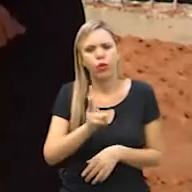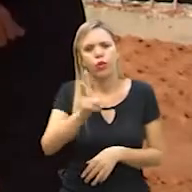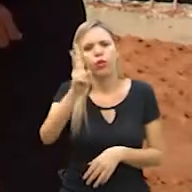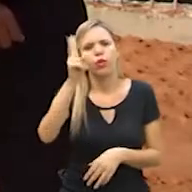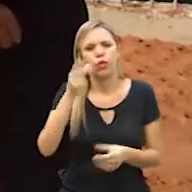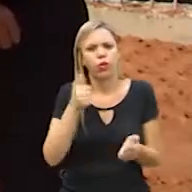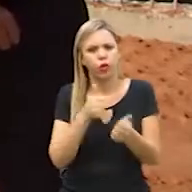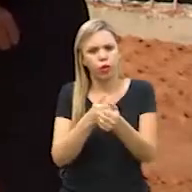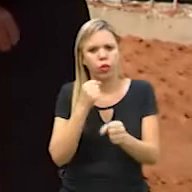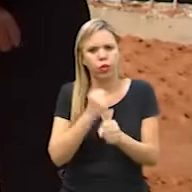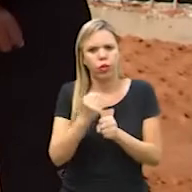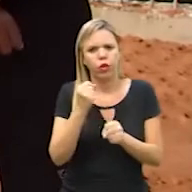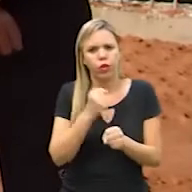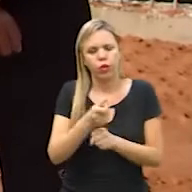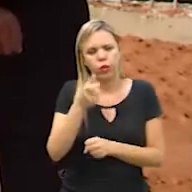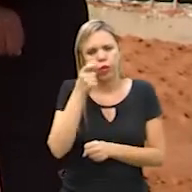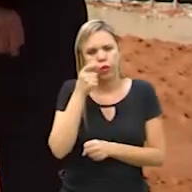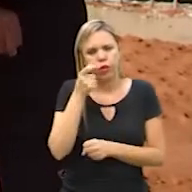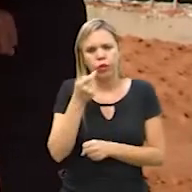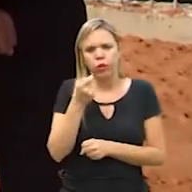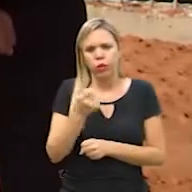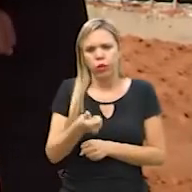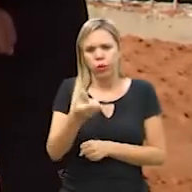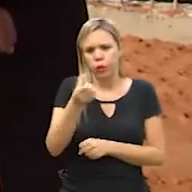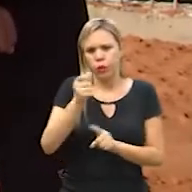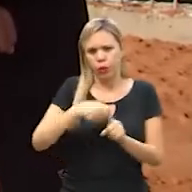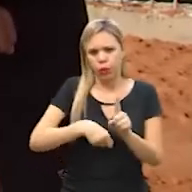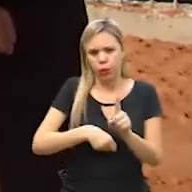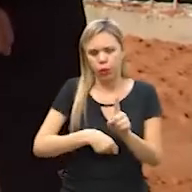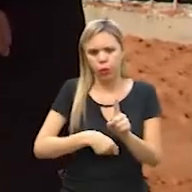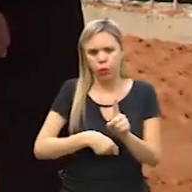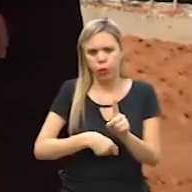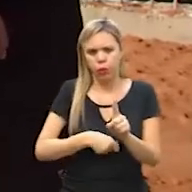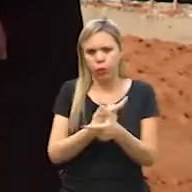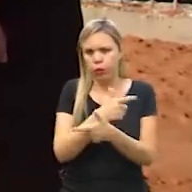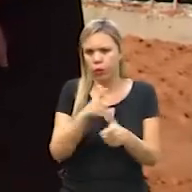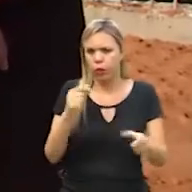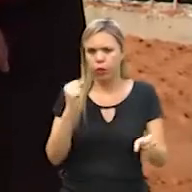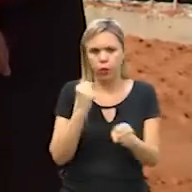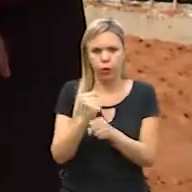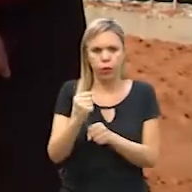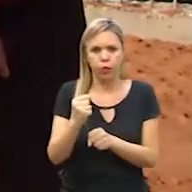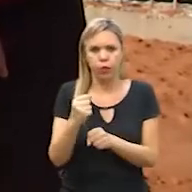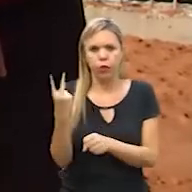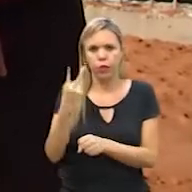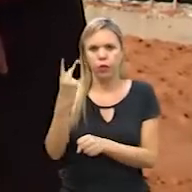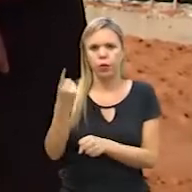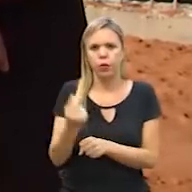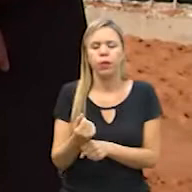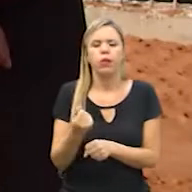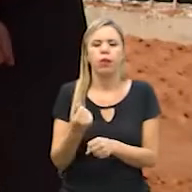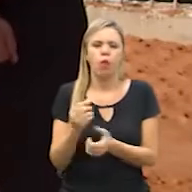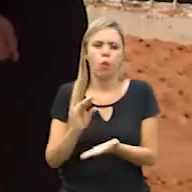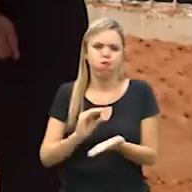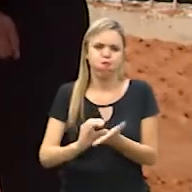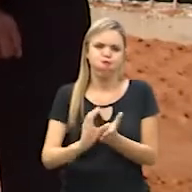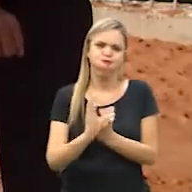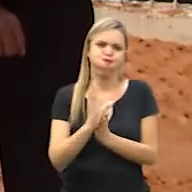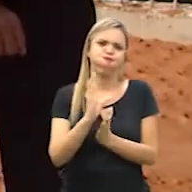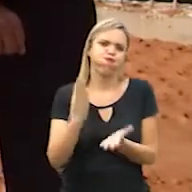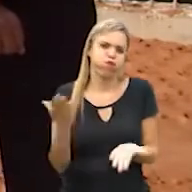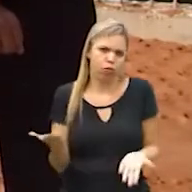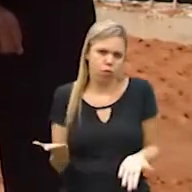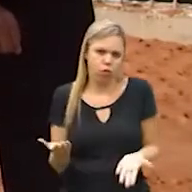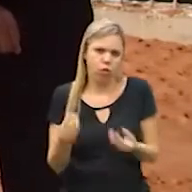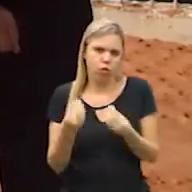vão continuar acompanhando as obras. Como já está quase 6 meses sem obras, o valor dessa obra ela vai